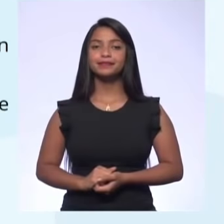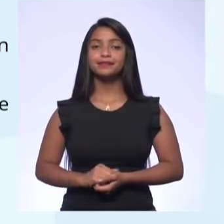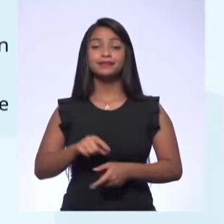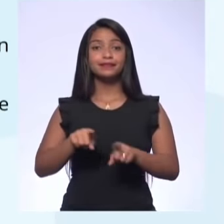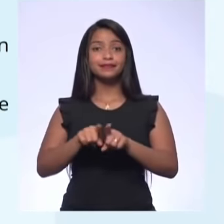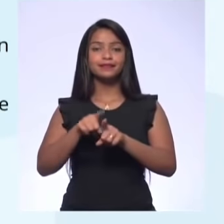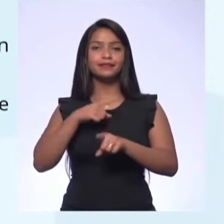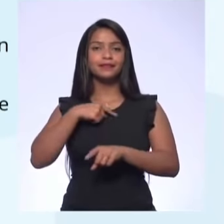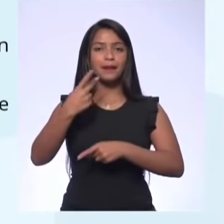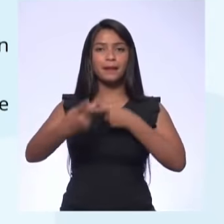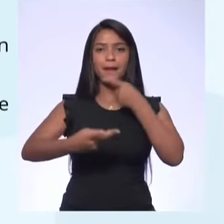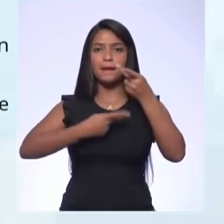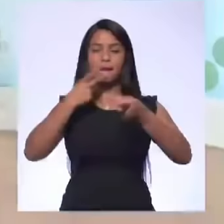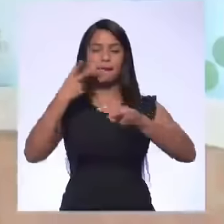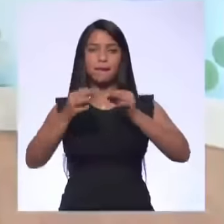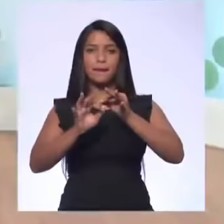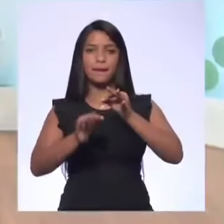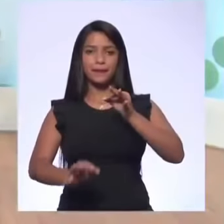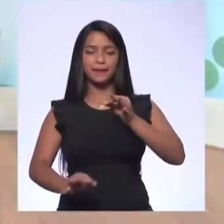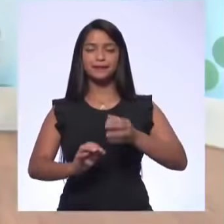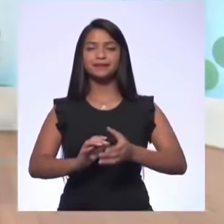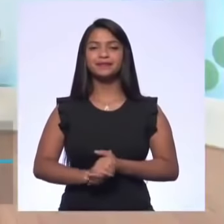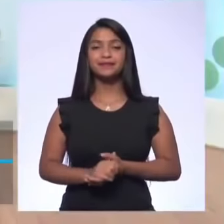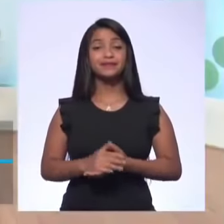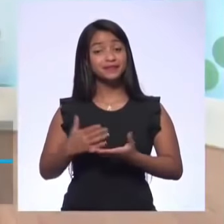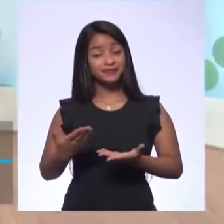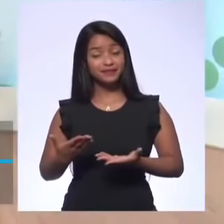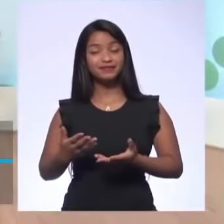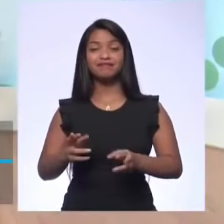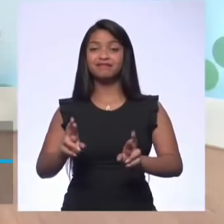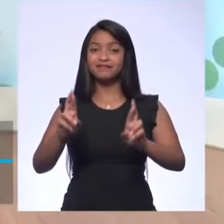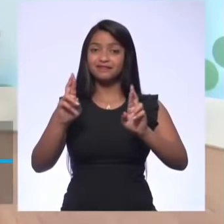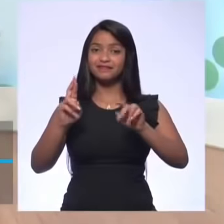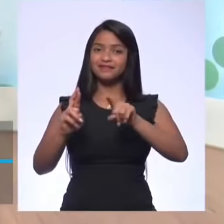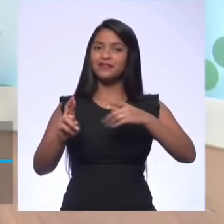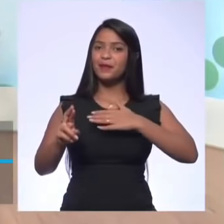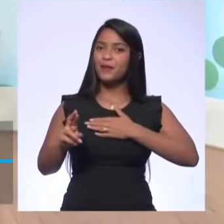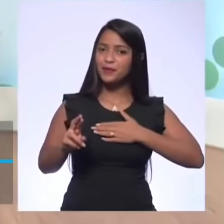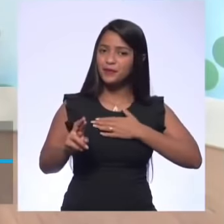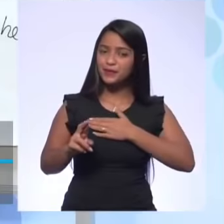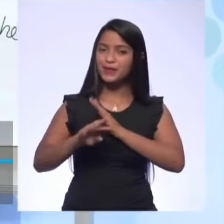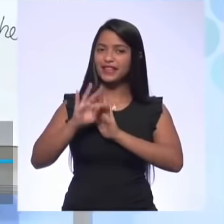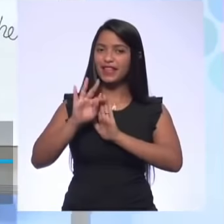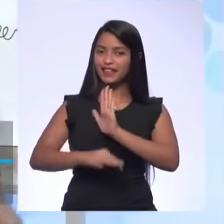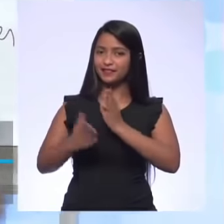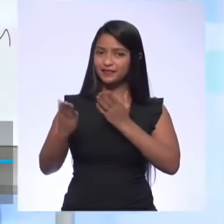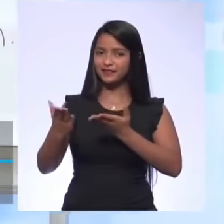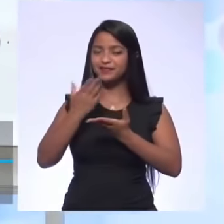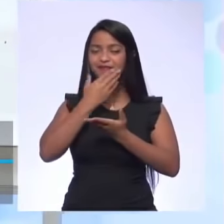falante. Bom, espero que vocês tenham gostado aí do texto do Paulo. Agora, o que vai acontecer,